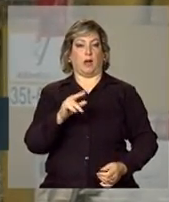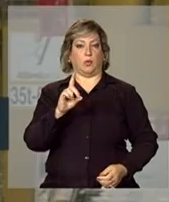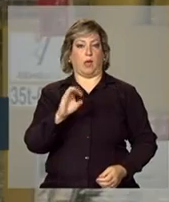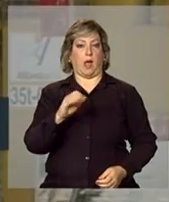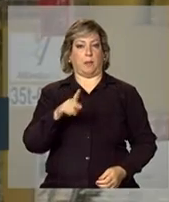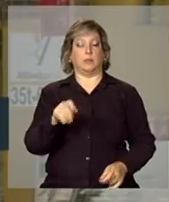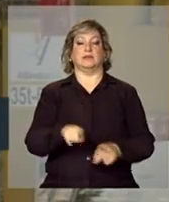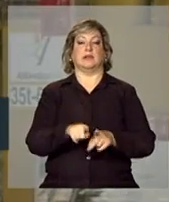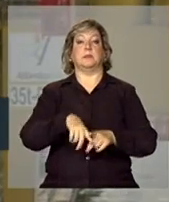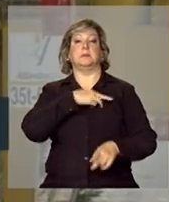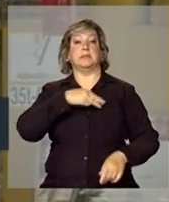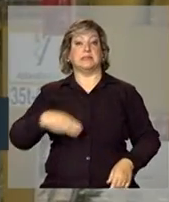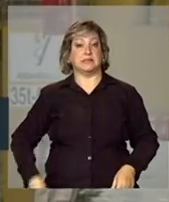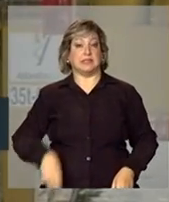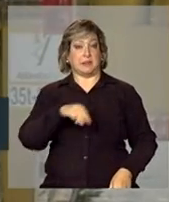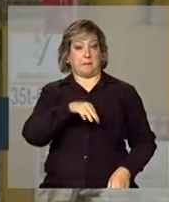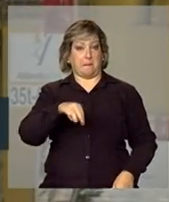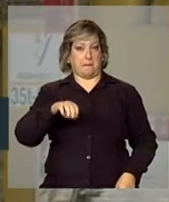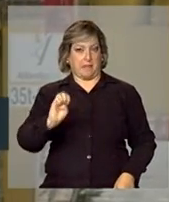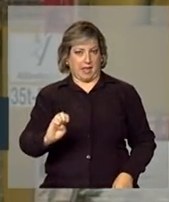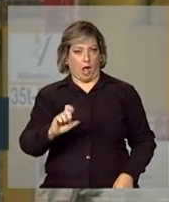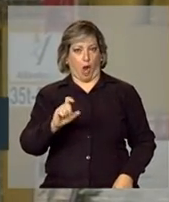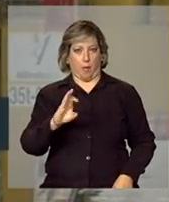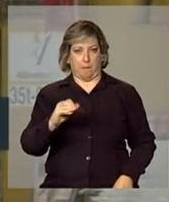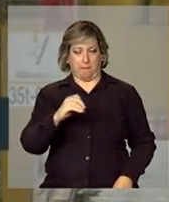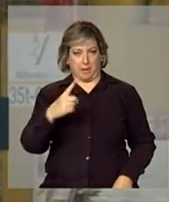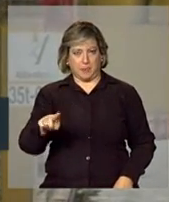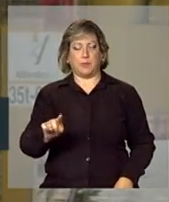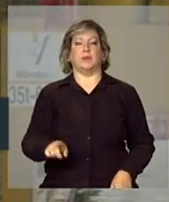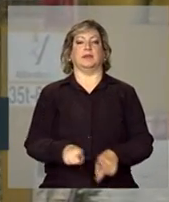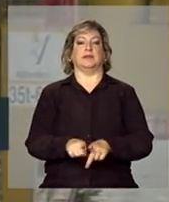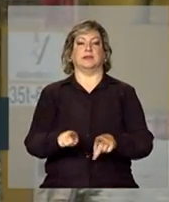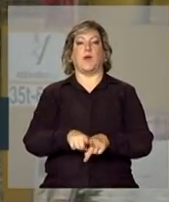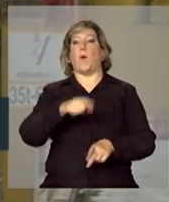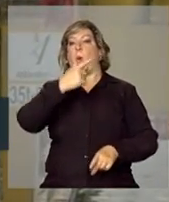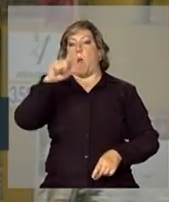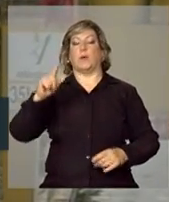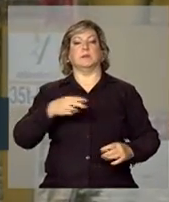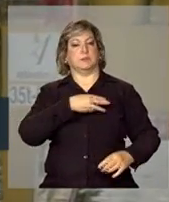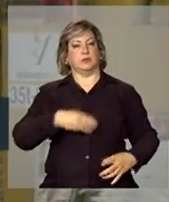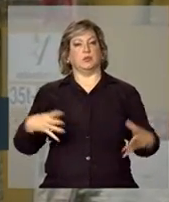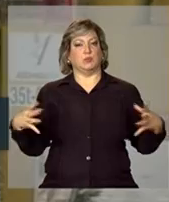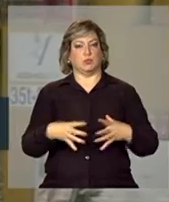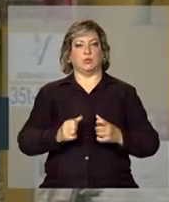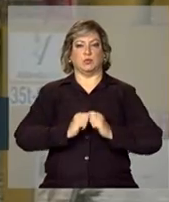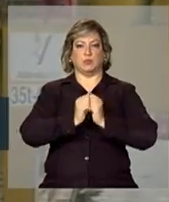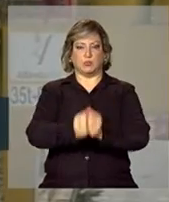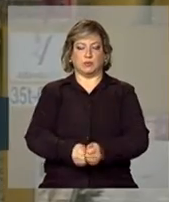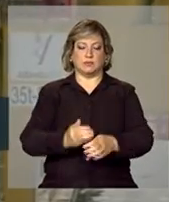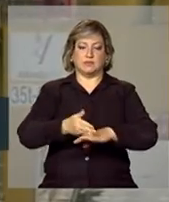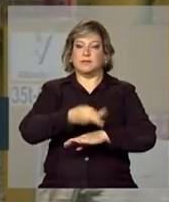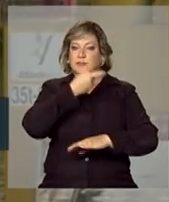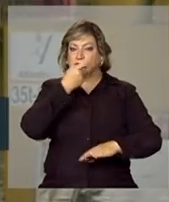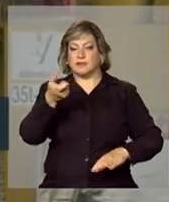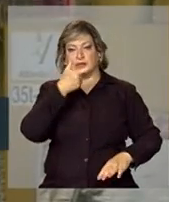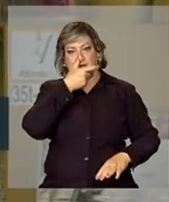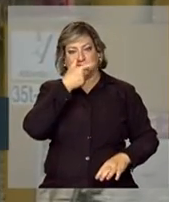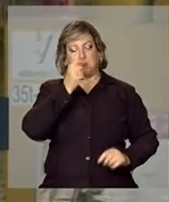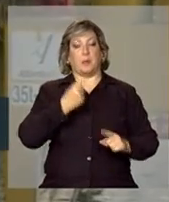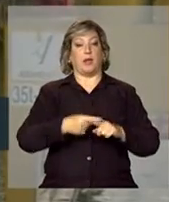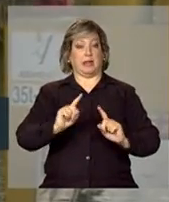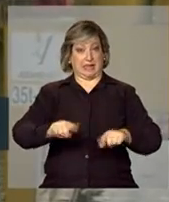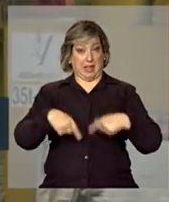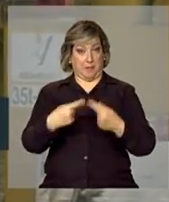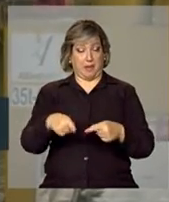do ministro de Minas e energia Edson Lobão de outros ministros e em seguida a